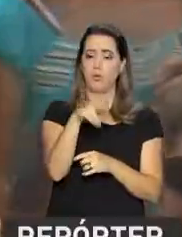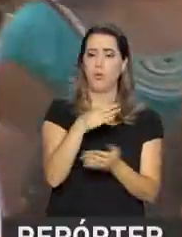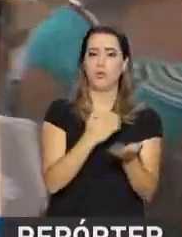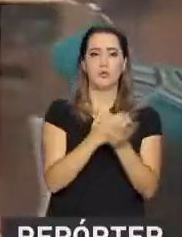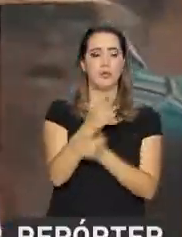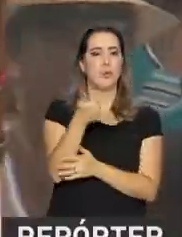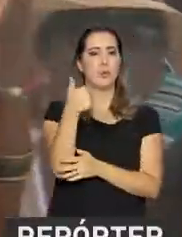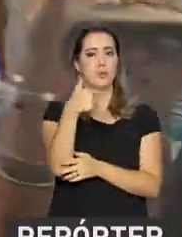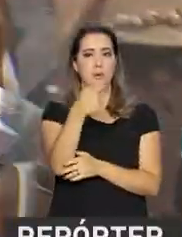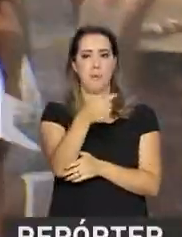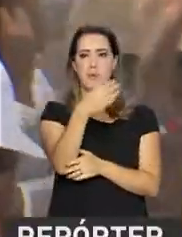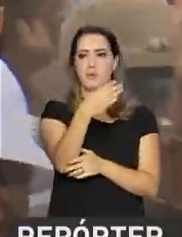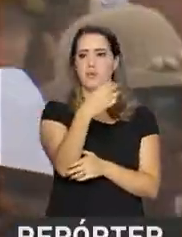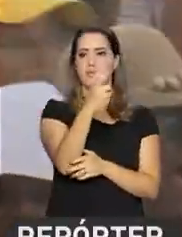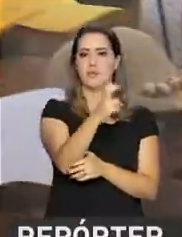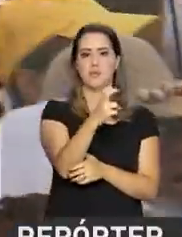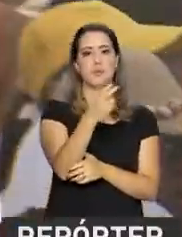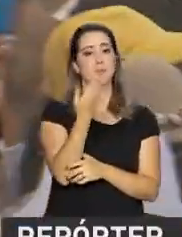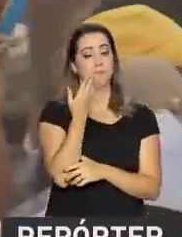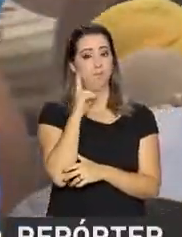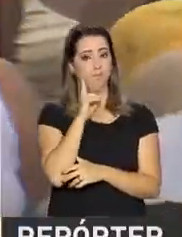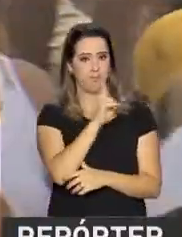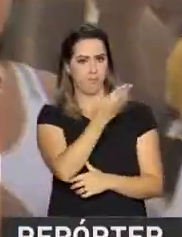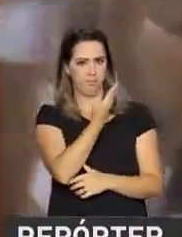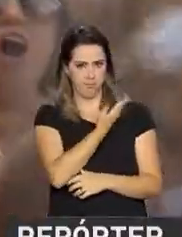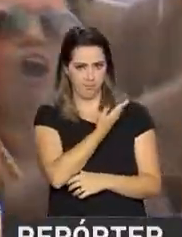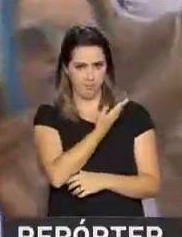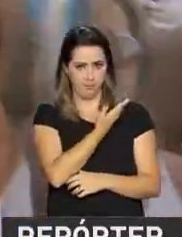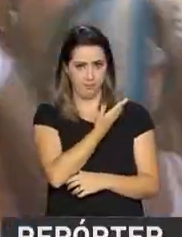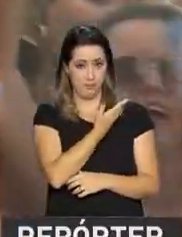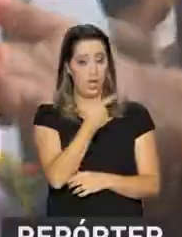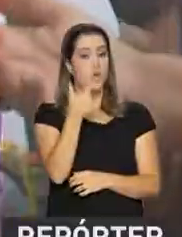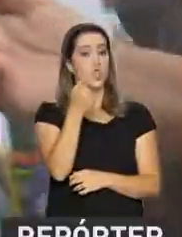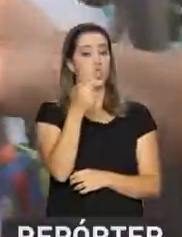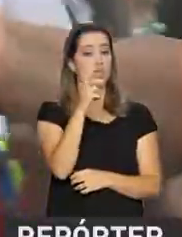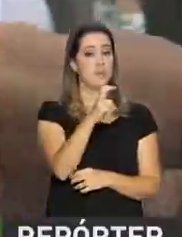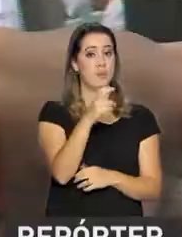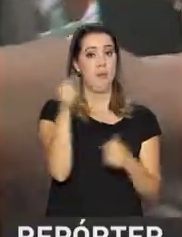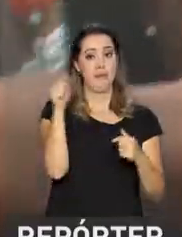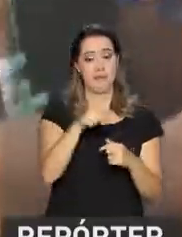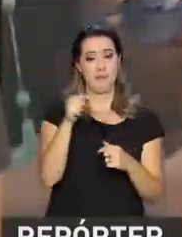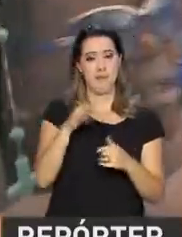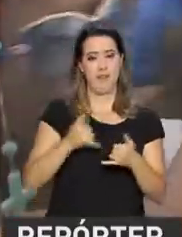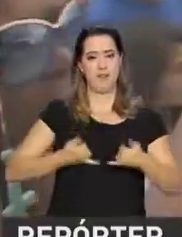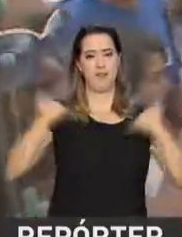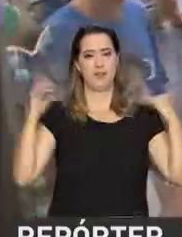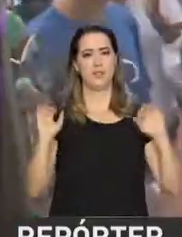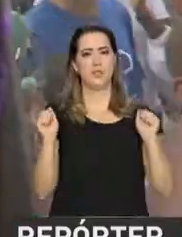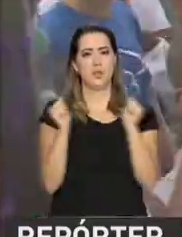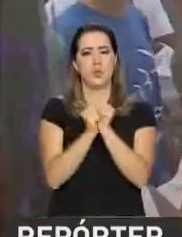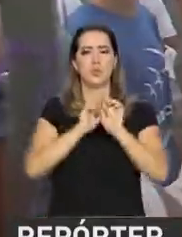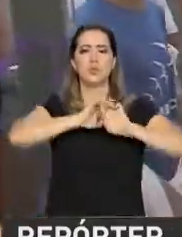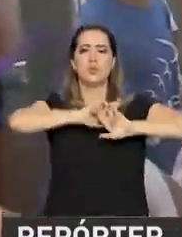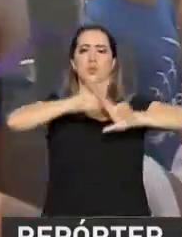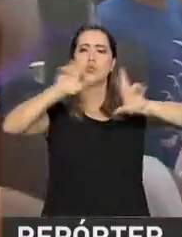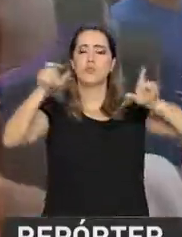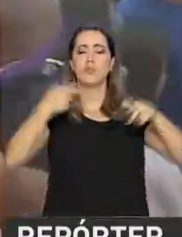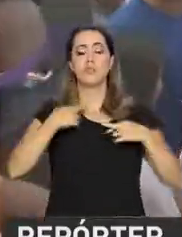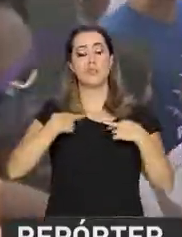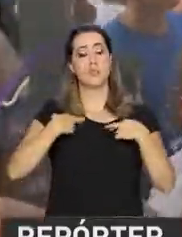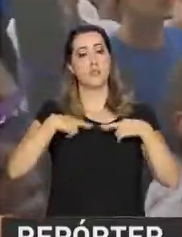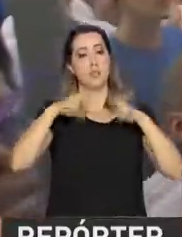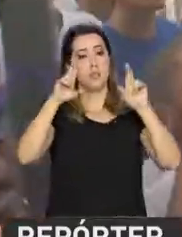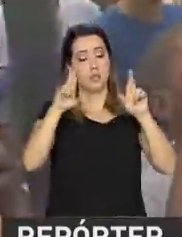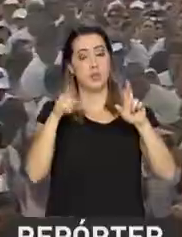1700 e 45 de 2015 pra cá a festa que une celebrações de religiões africanas e